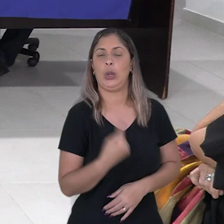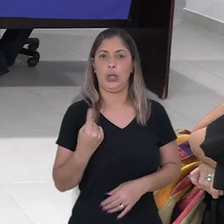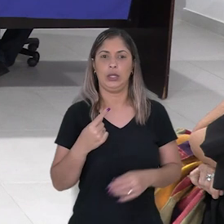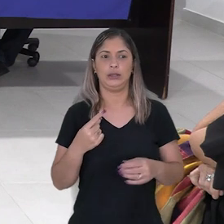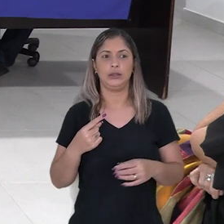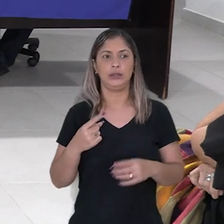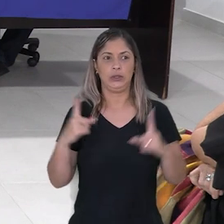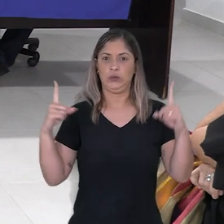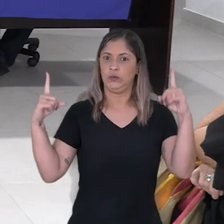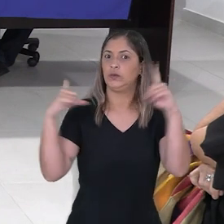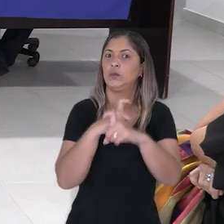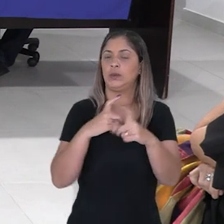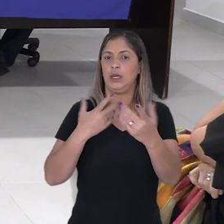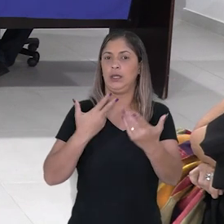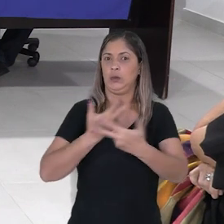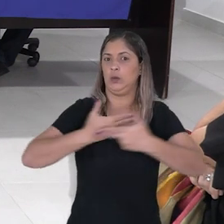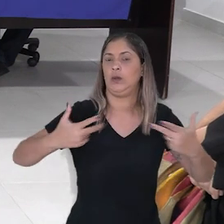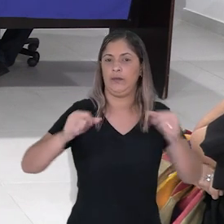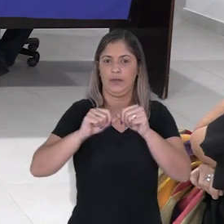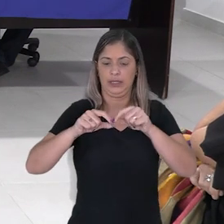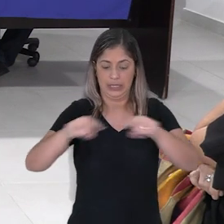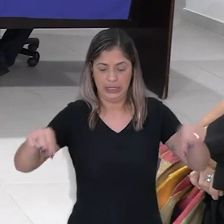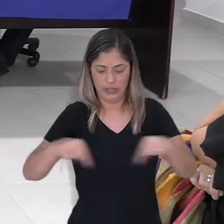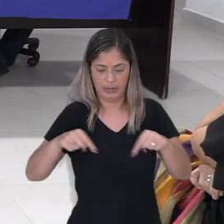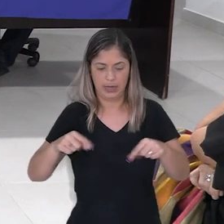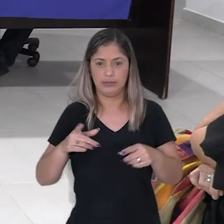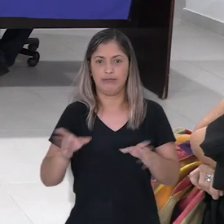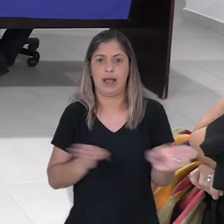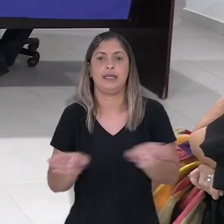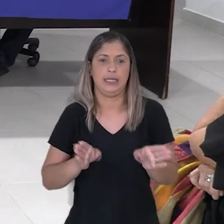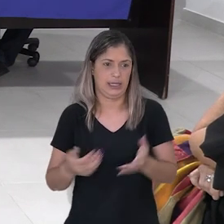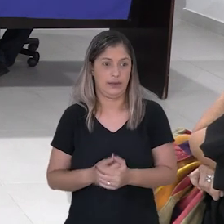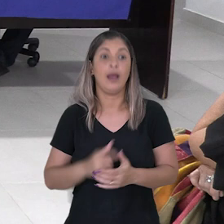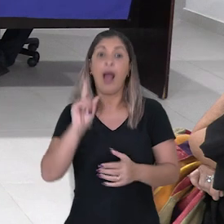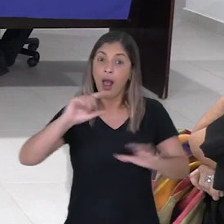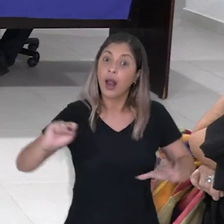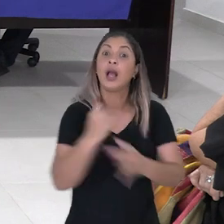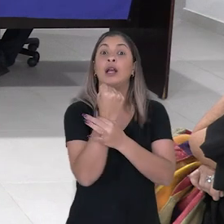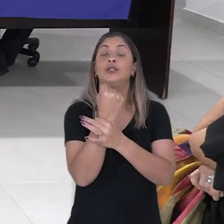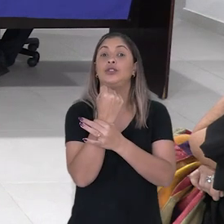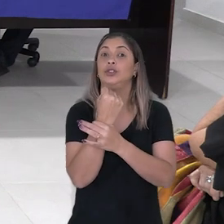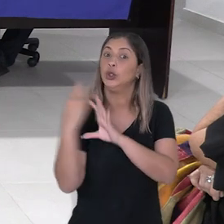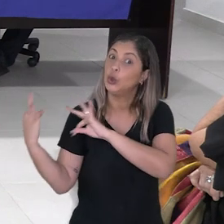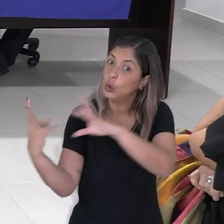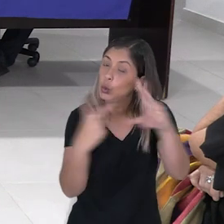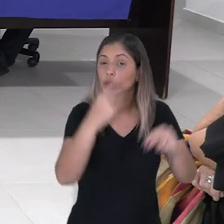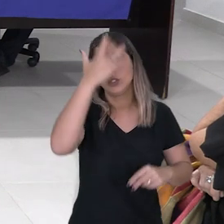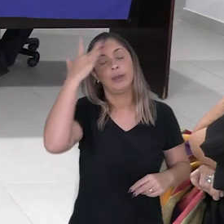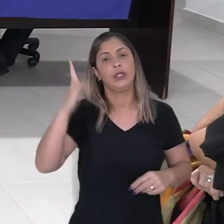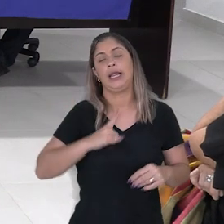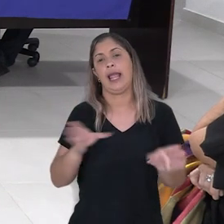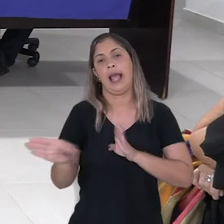rampas e fazer o espaço físico acessível, né? É garantir que todas as pessoas tenham